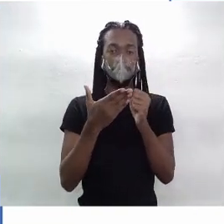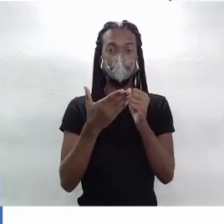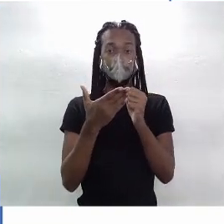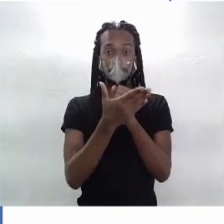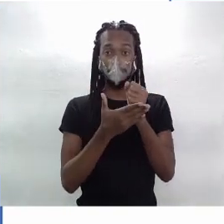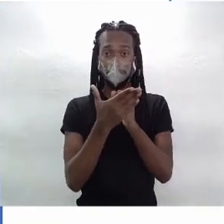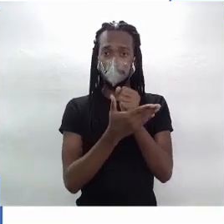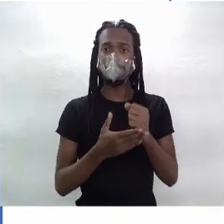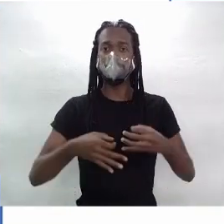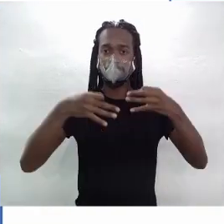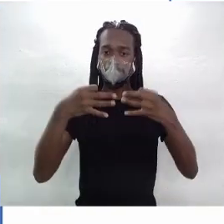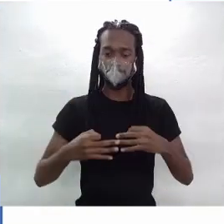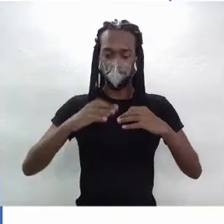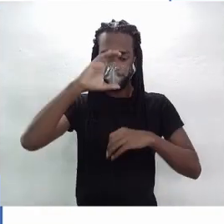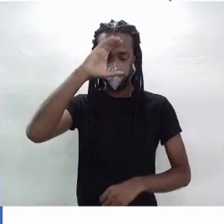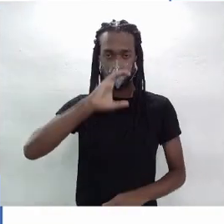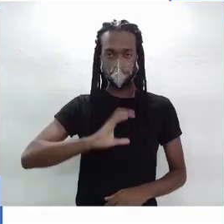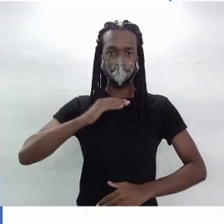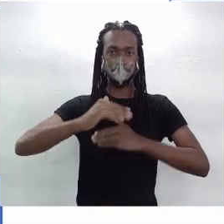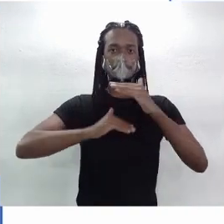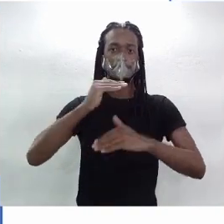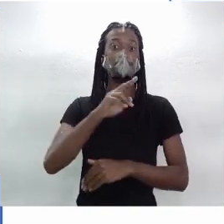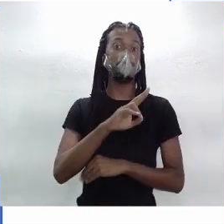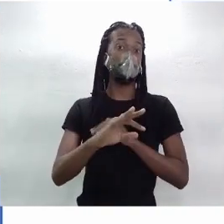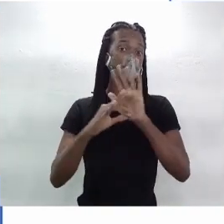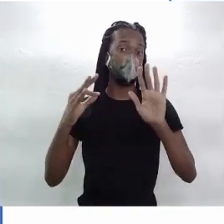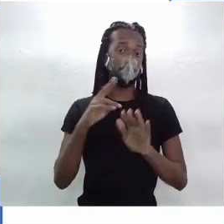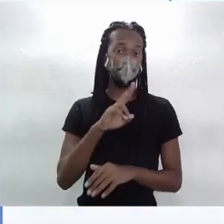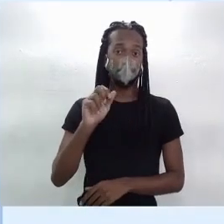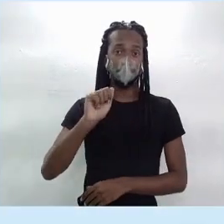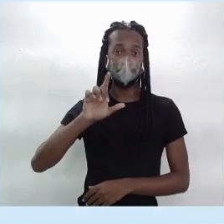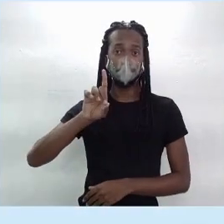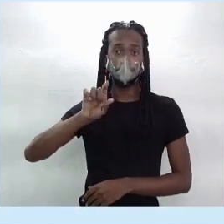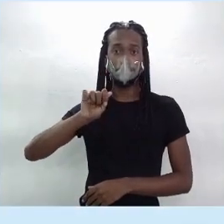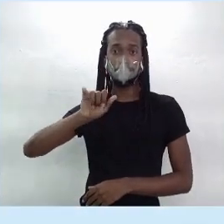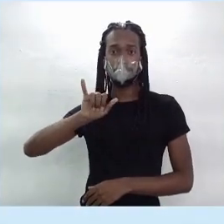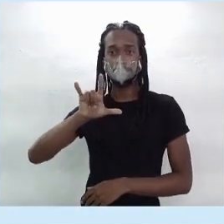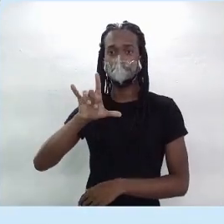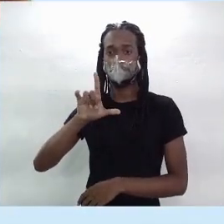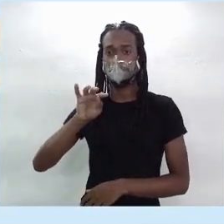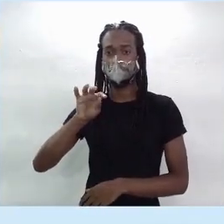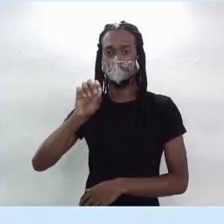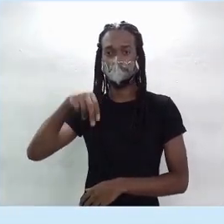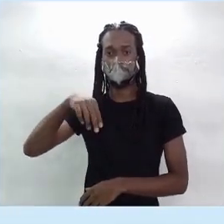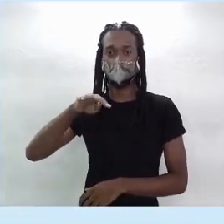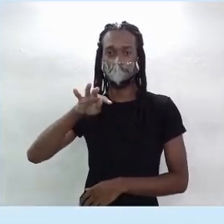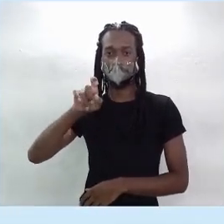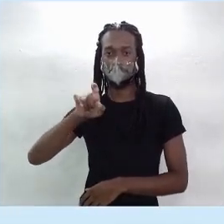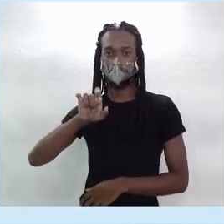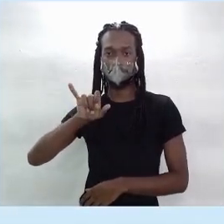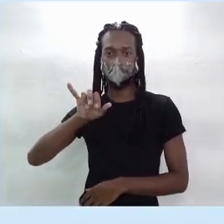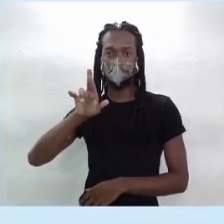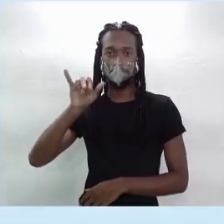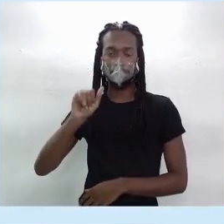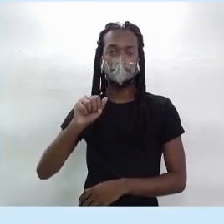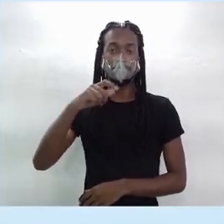um cidadão. Adailton Teixeira. Então vejam só: princípios,